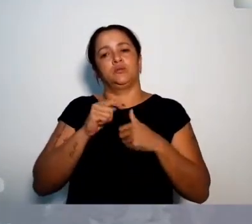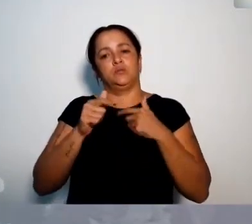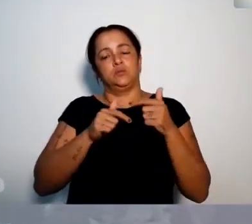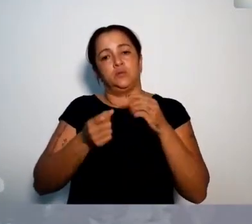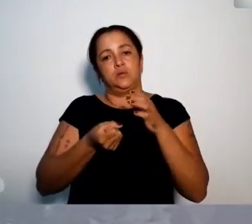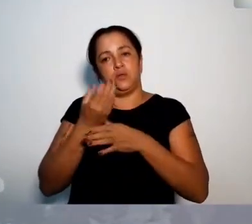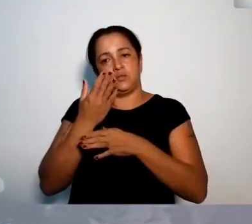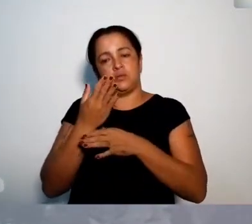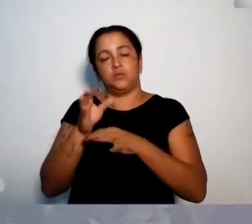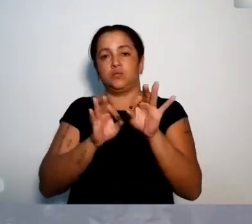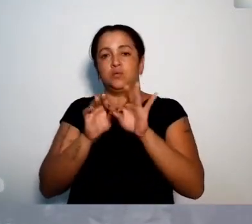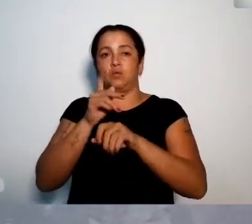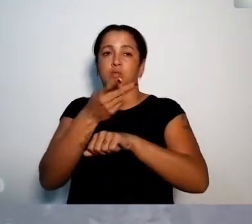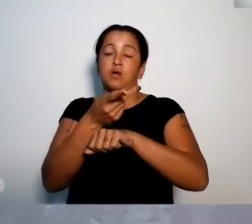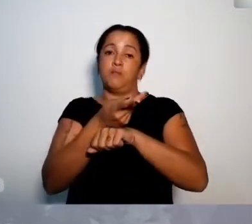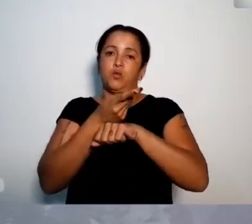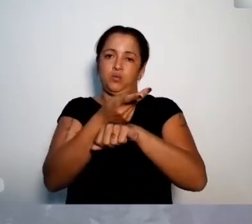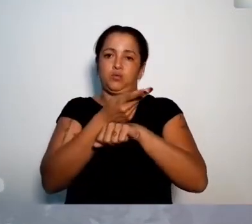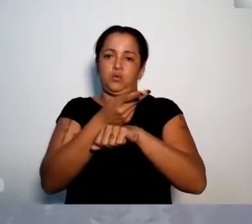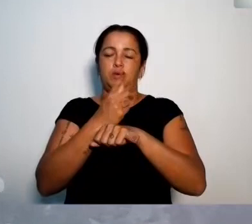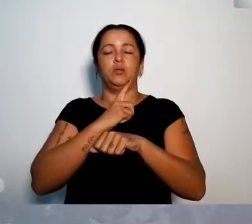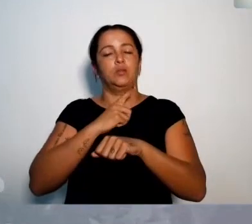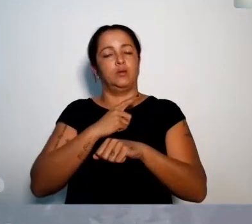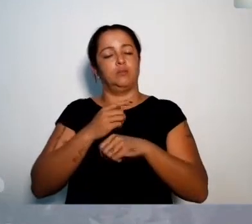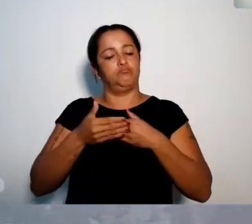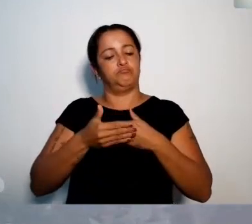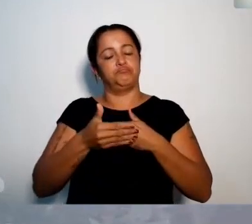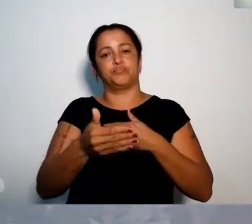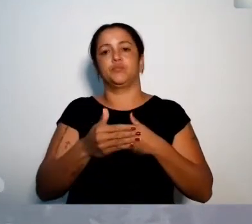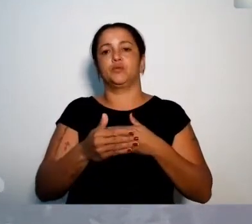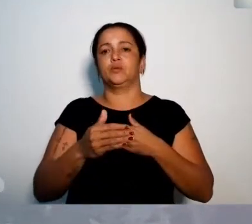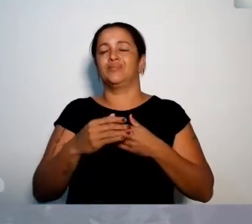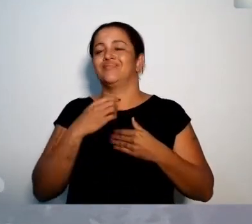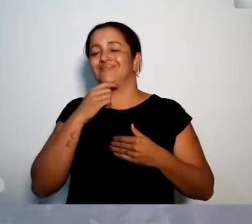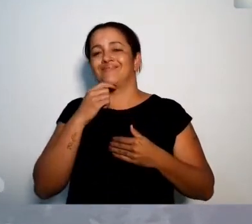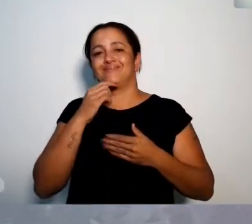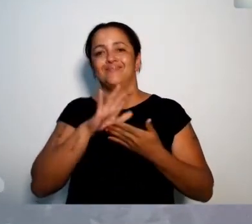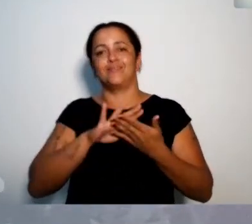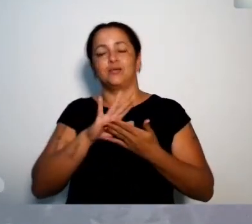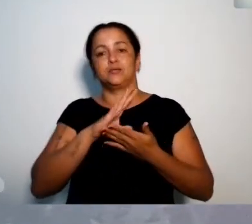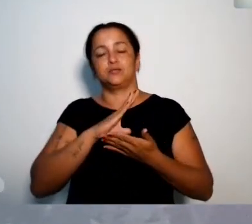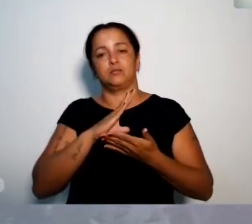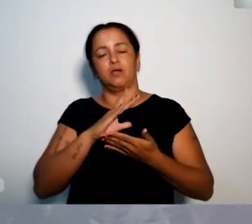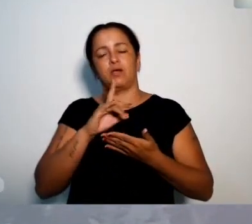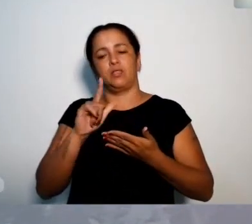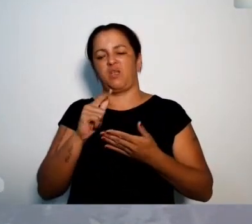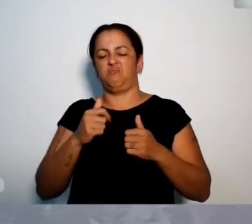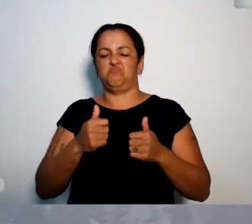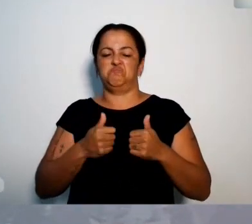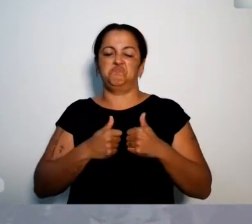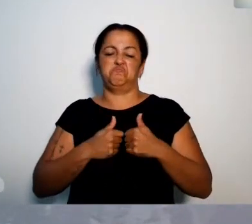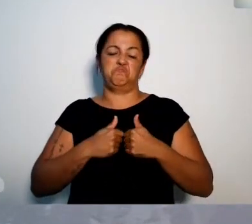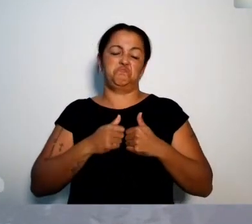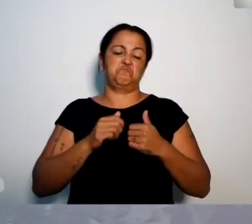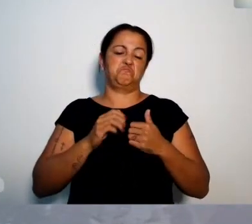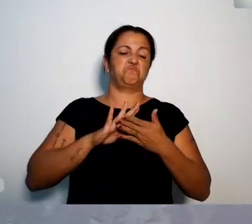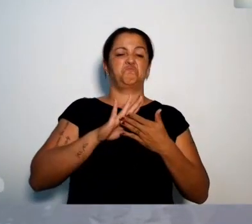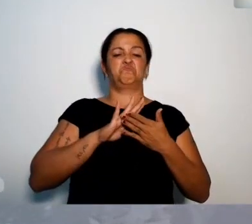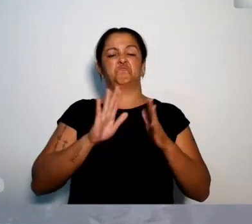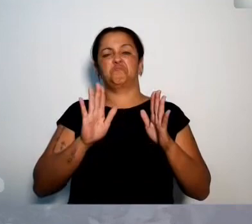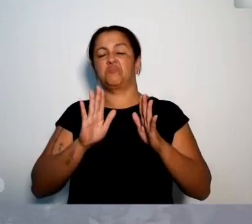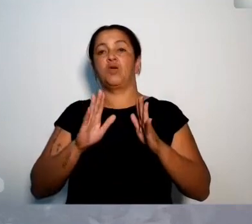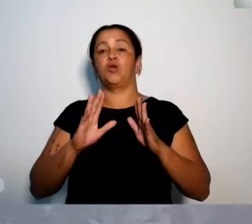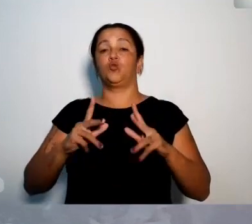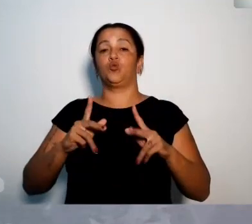que dentro de muito em breve, nenhuma cidade mais vai se furtar de ter uma Procuradoria. Todo município do Brasil vai ter